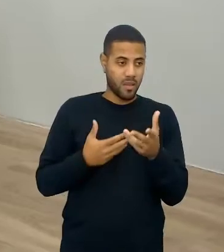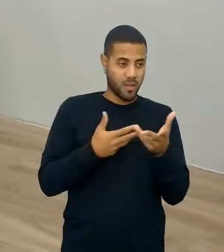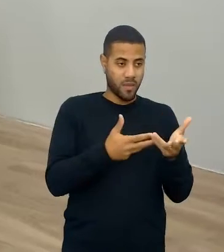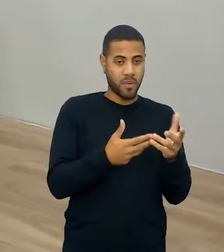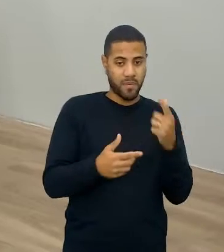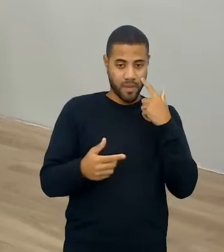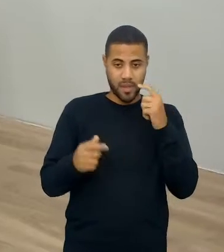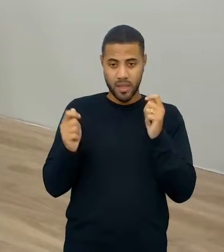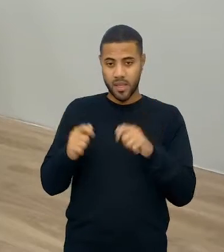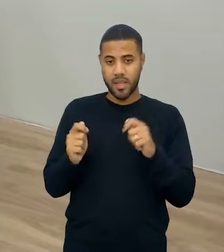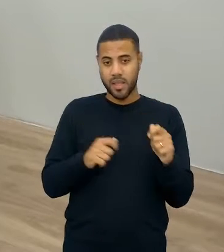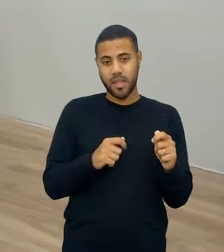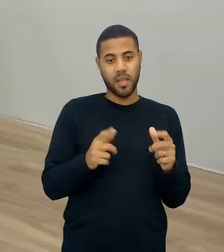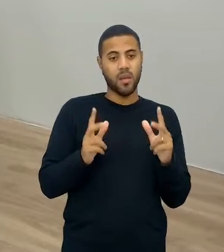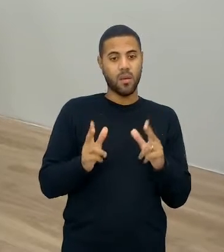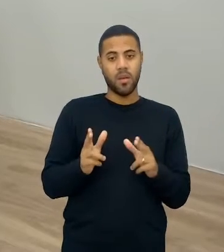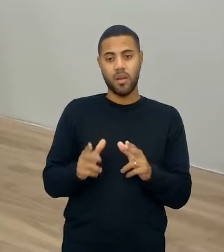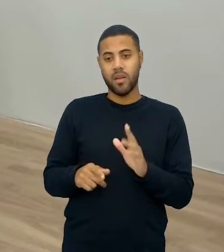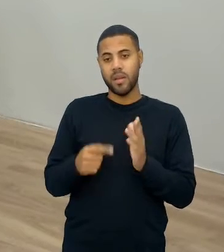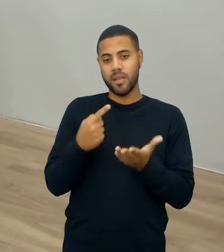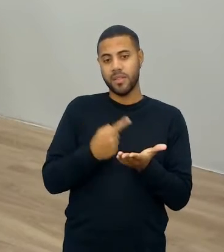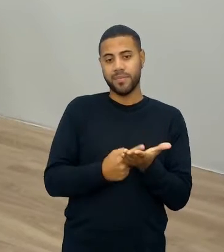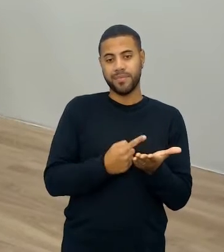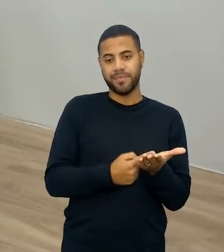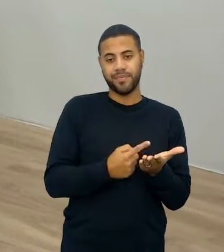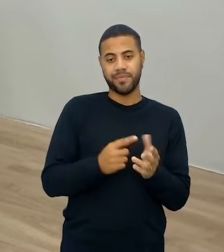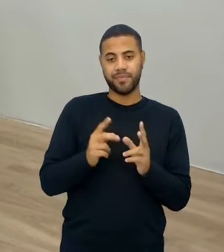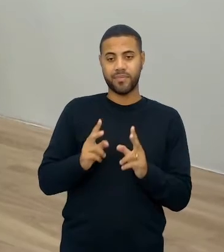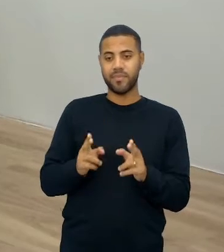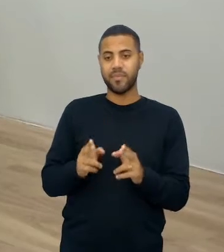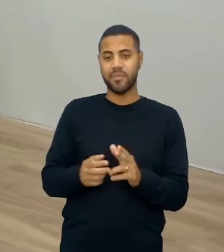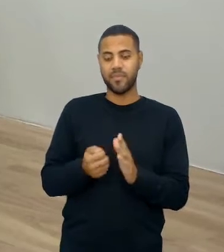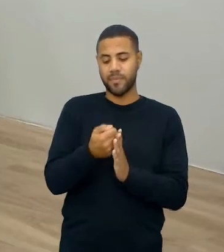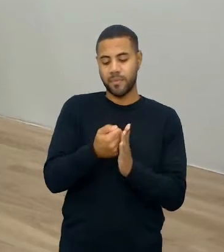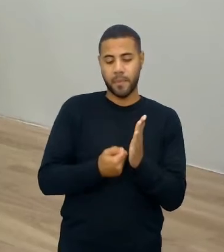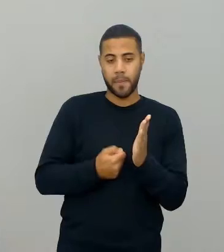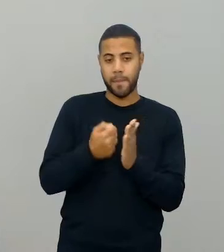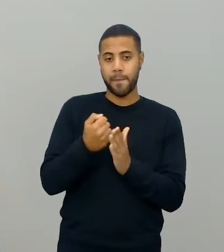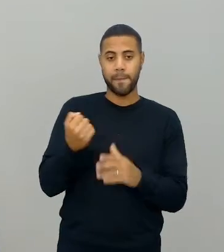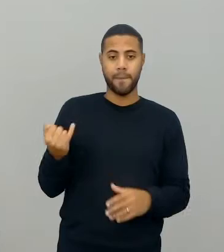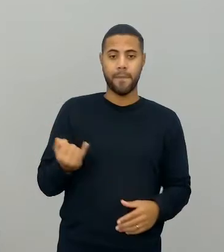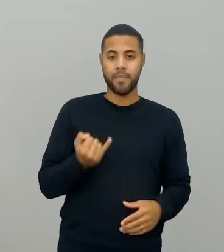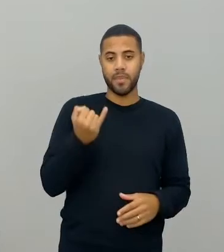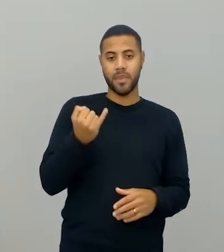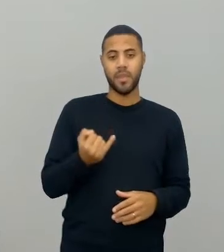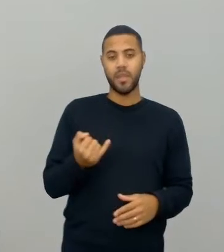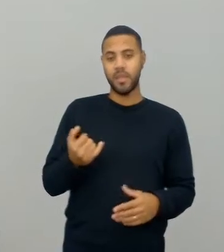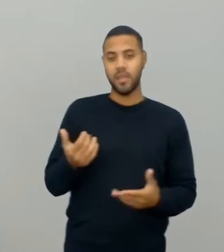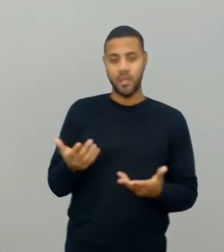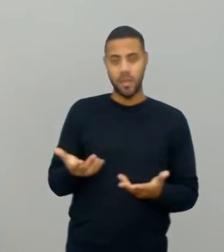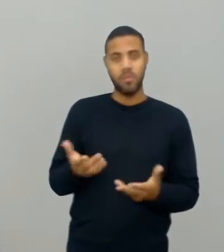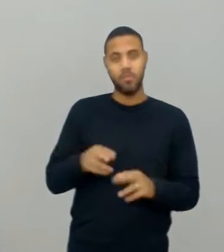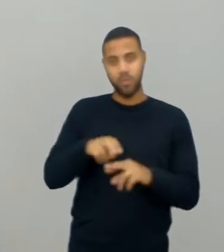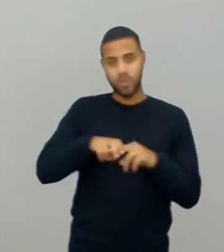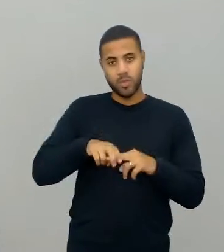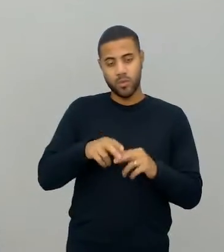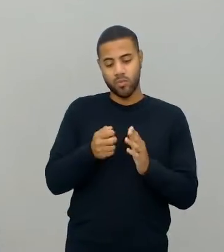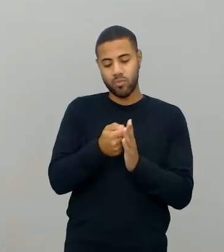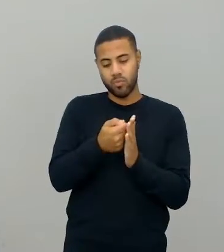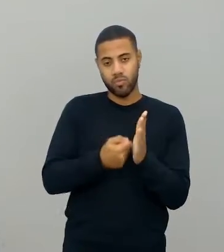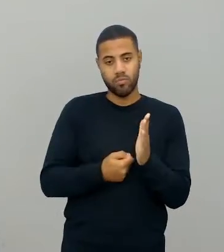Então, tudo na agenda também, sempre manter as anotações aí. Então, graças às anotações, a